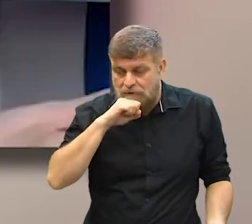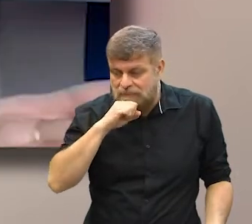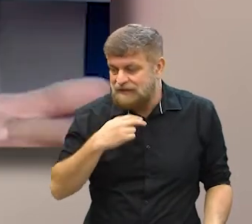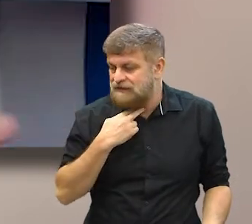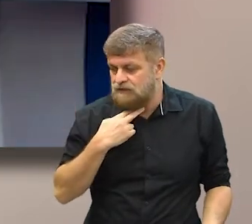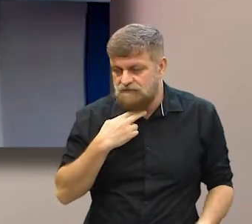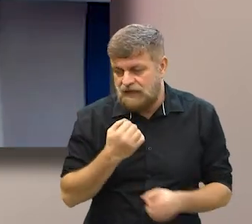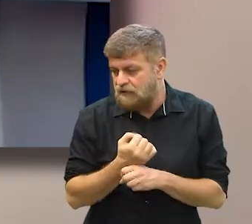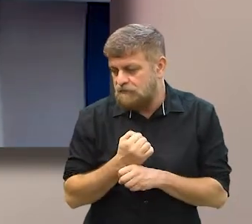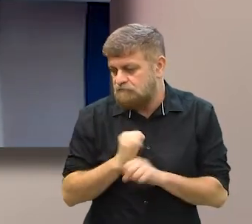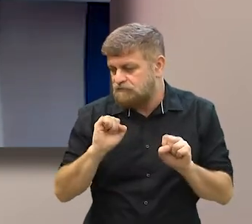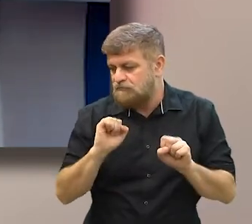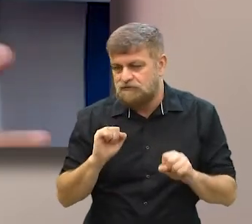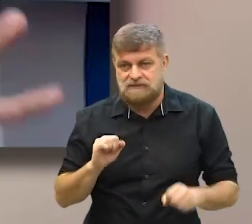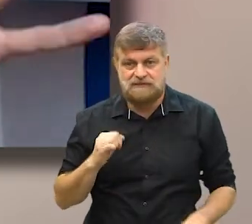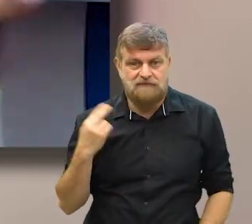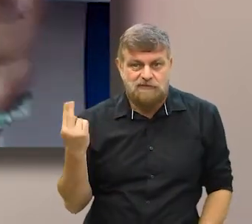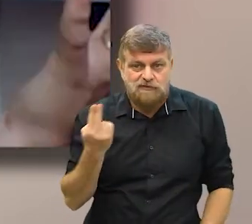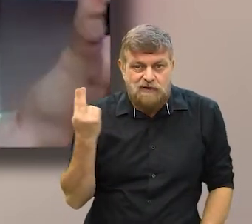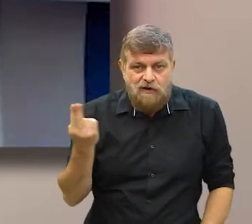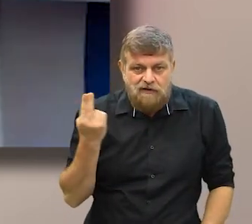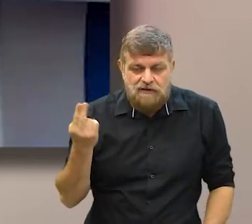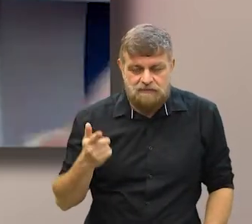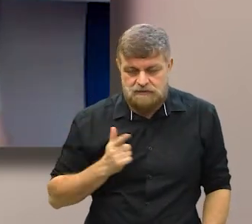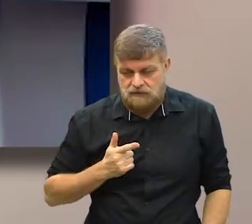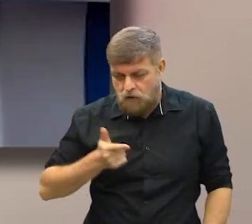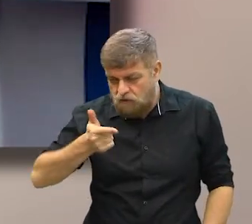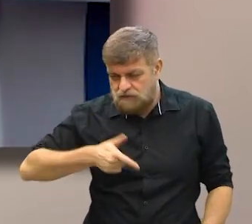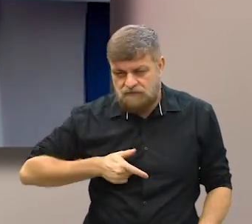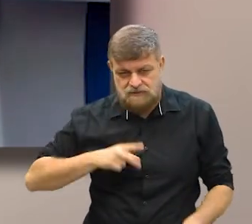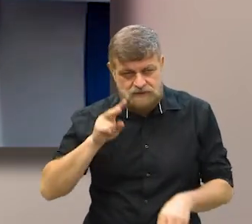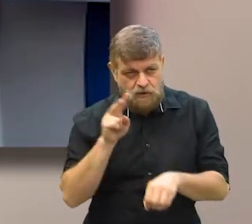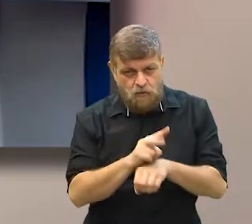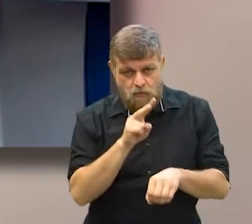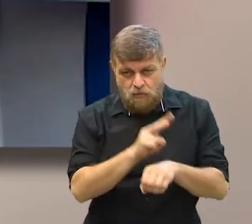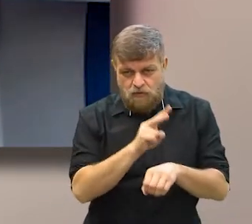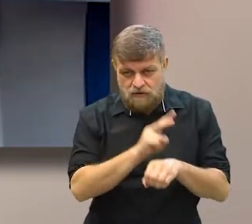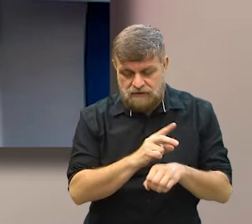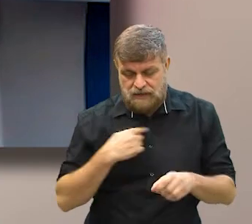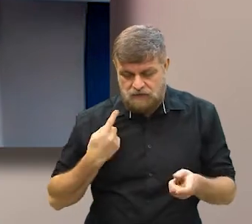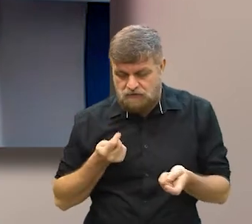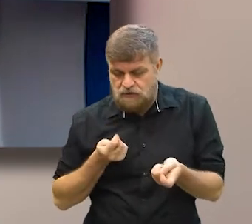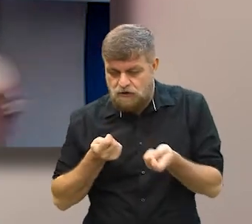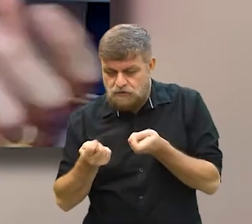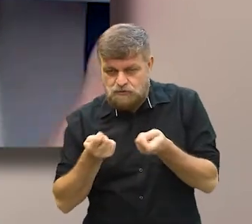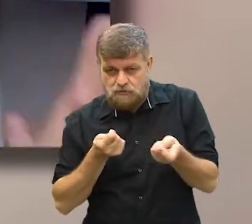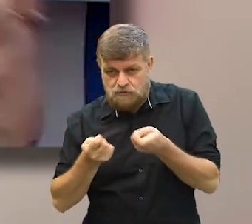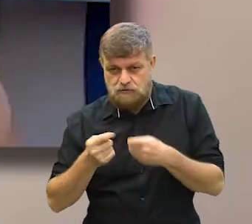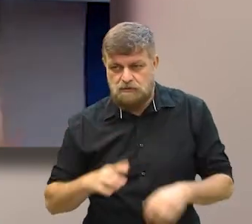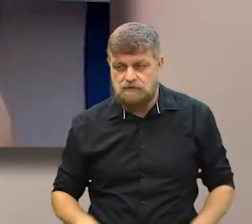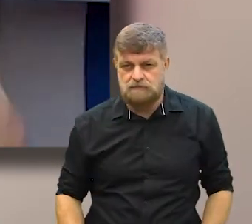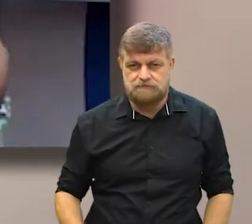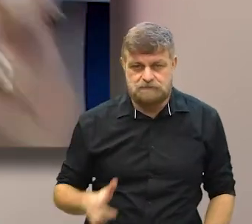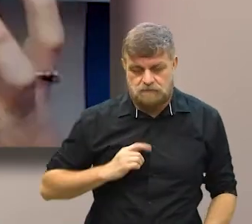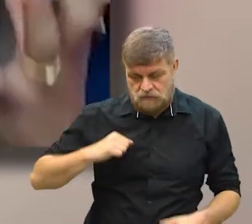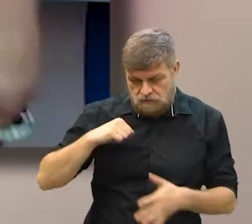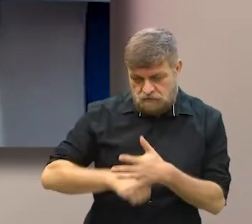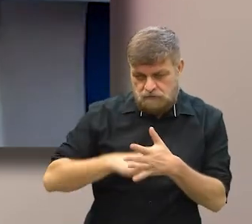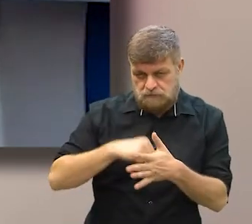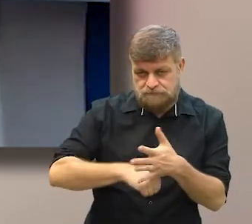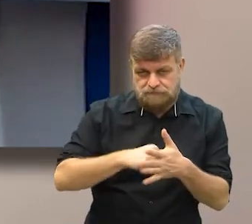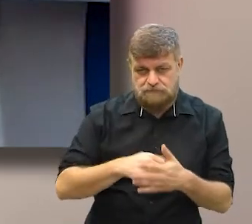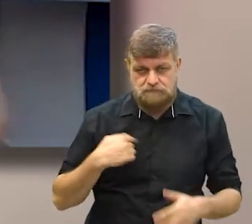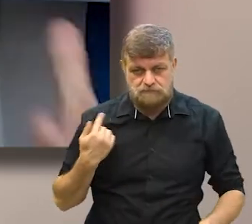dar um jeito nessa situação. Então, vamos, de novo, cuidar do que está no nosso controle. Vamos lutar